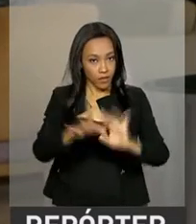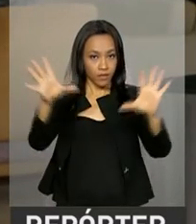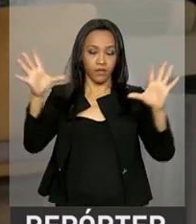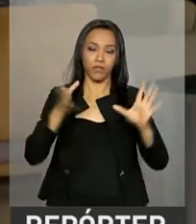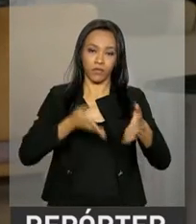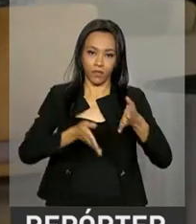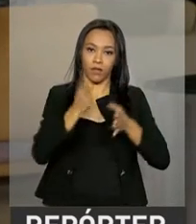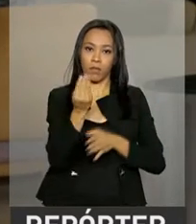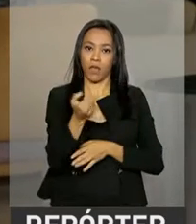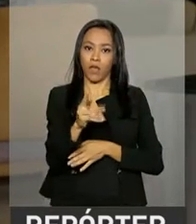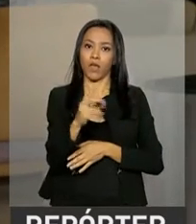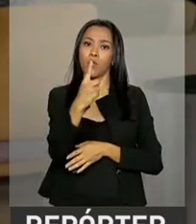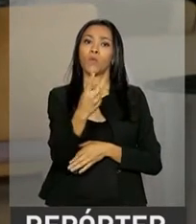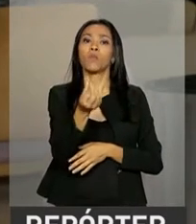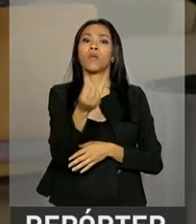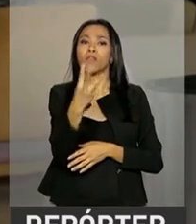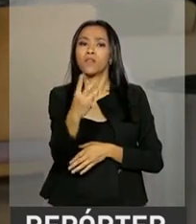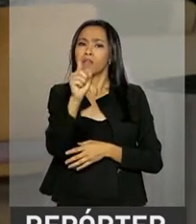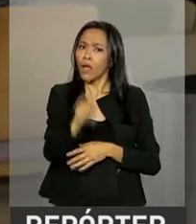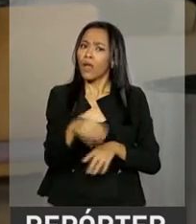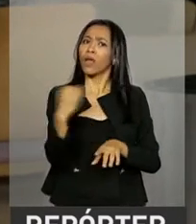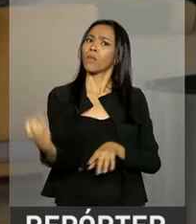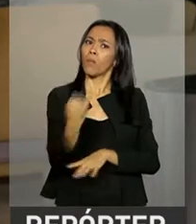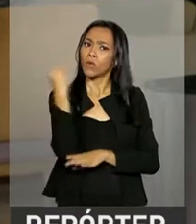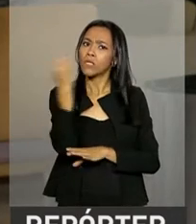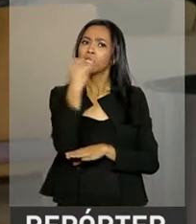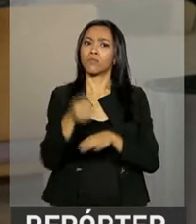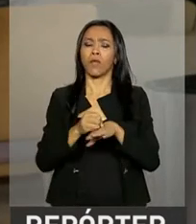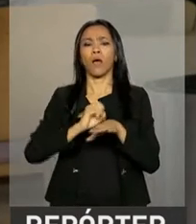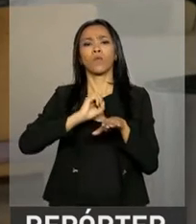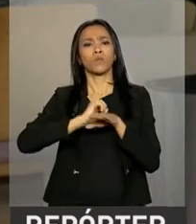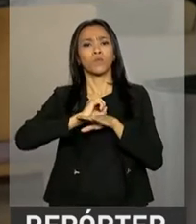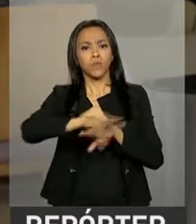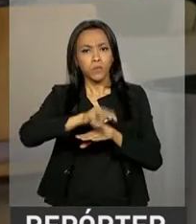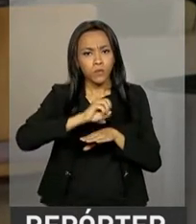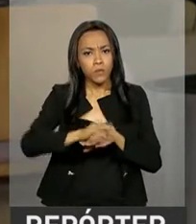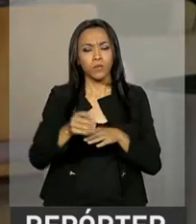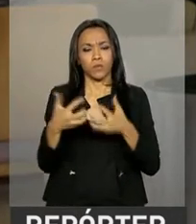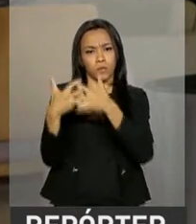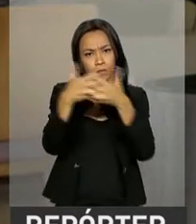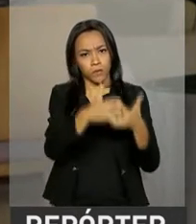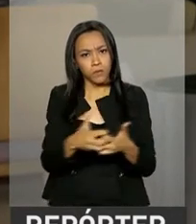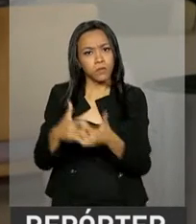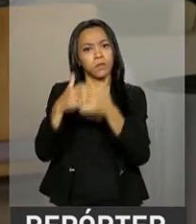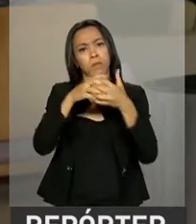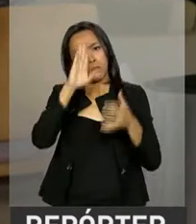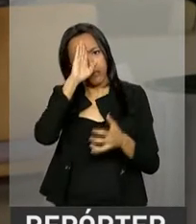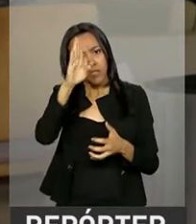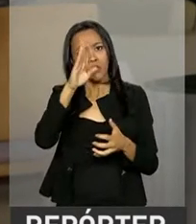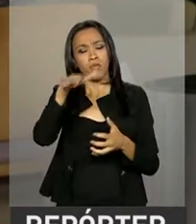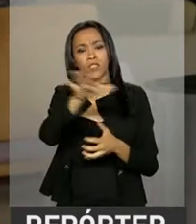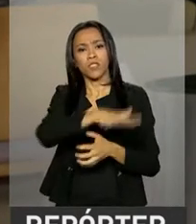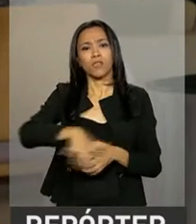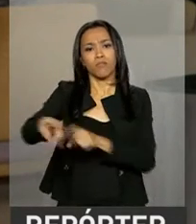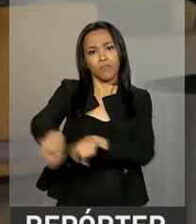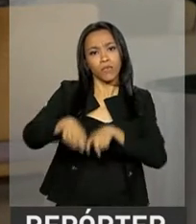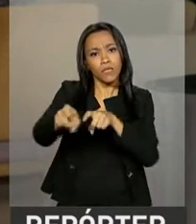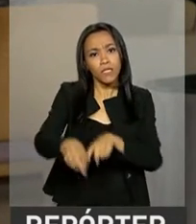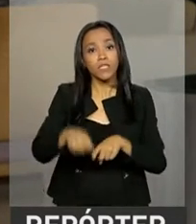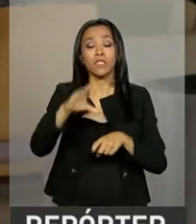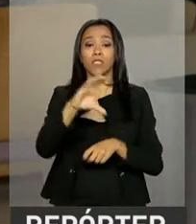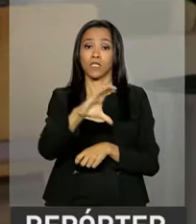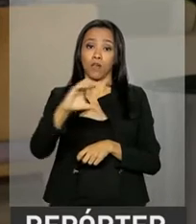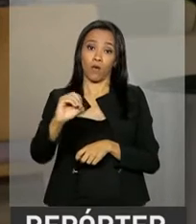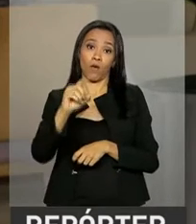A BR-163 é uma importante rodovia para o escoamento da produção agrícola, especialmente da região centro-oeste, através